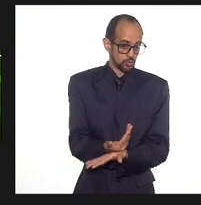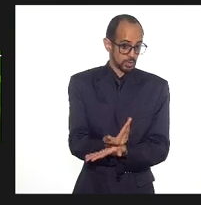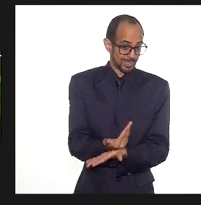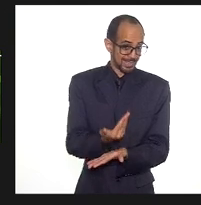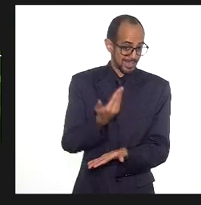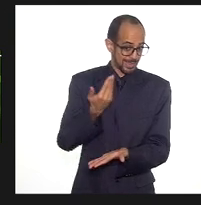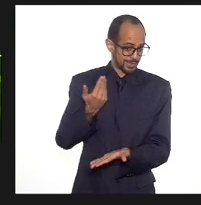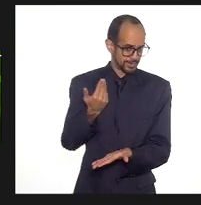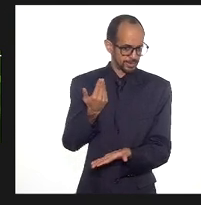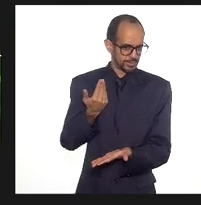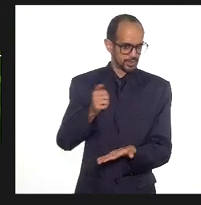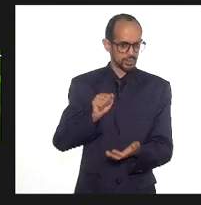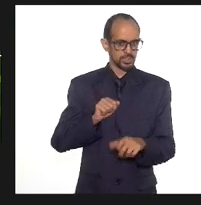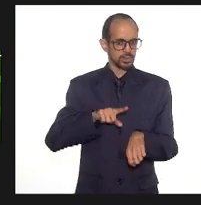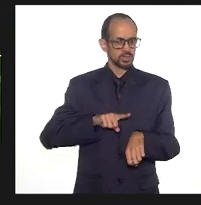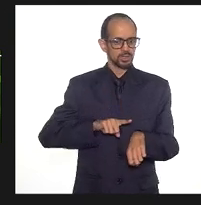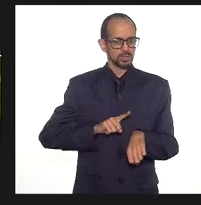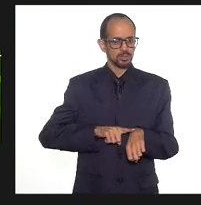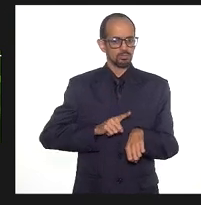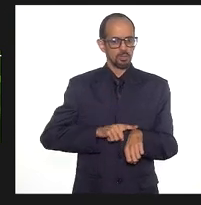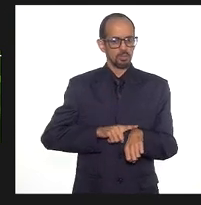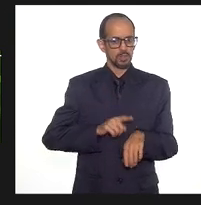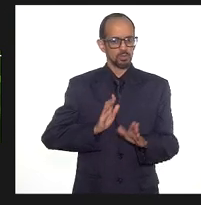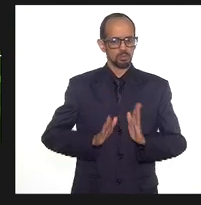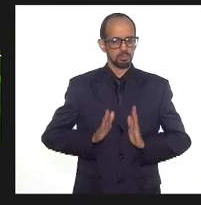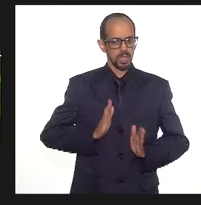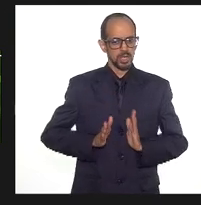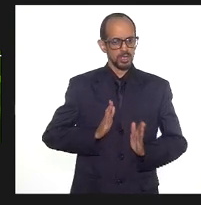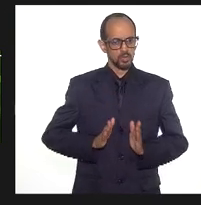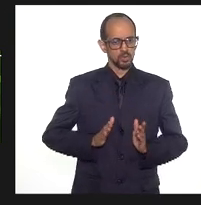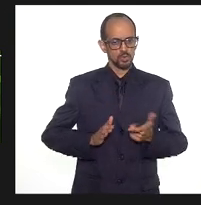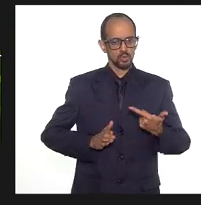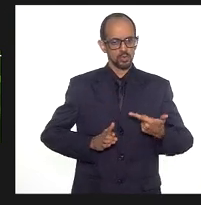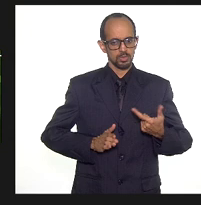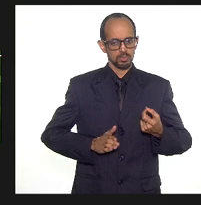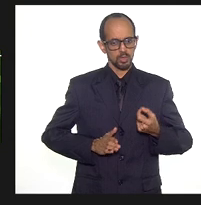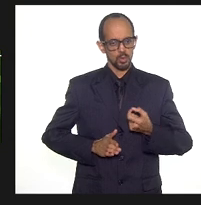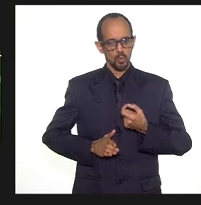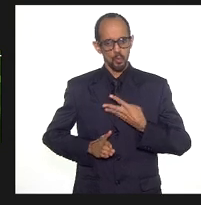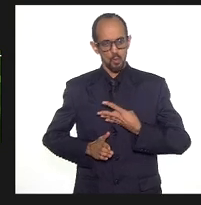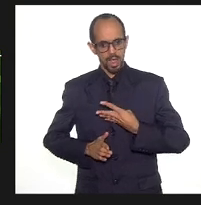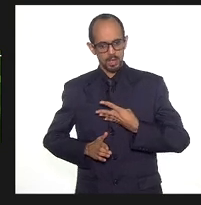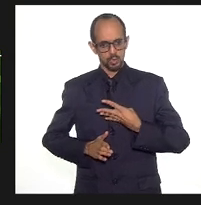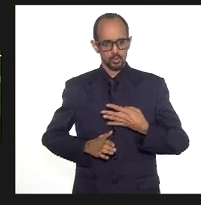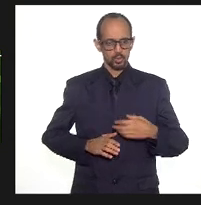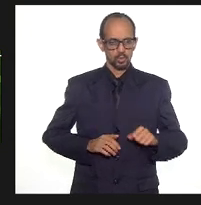ao longo de um período iniciado em 2004.